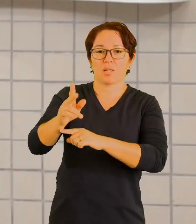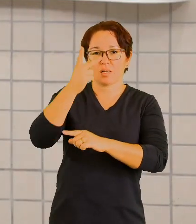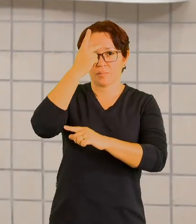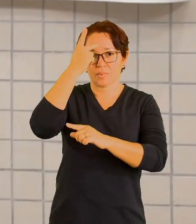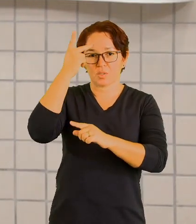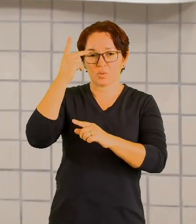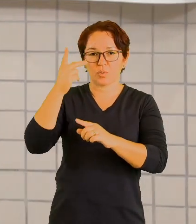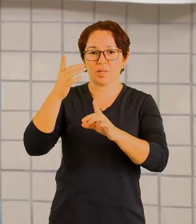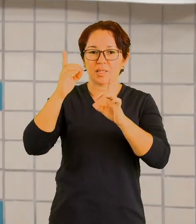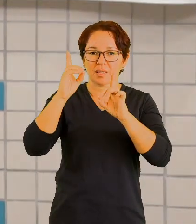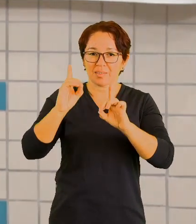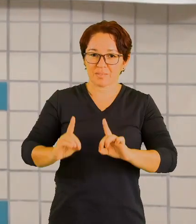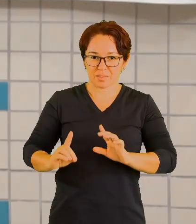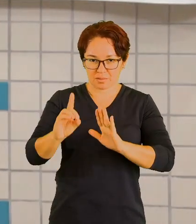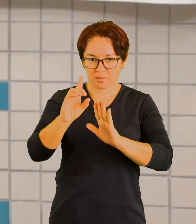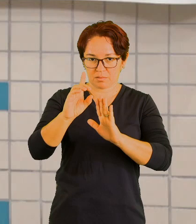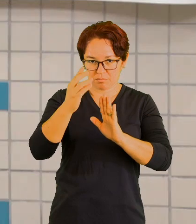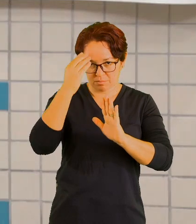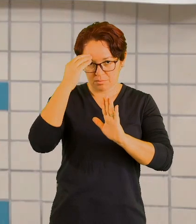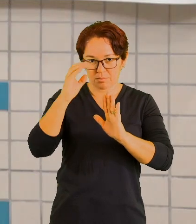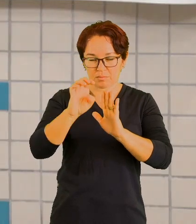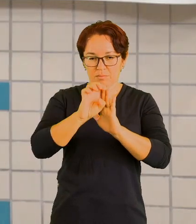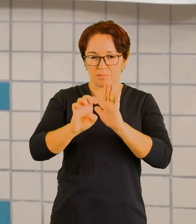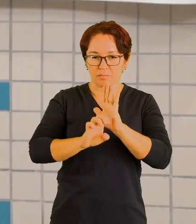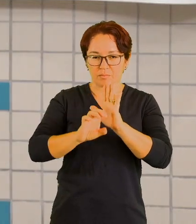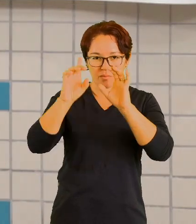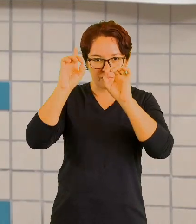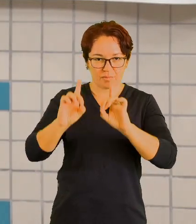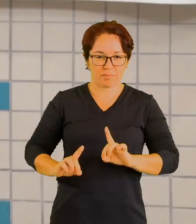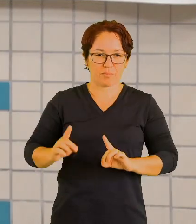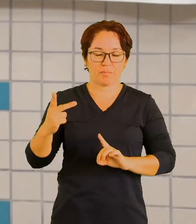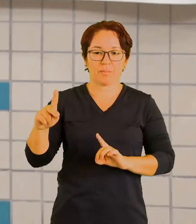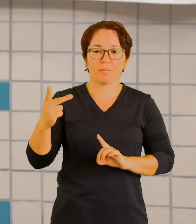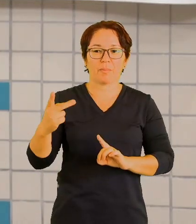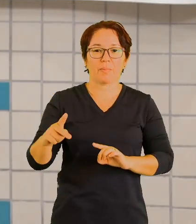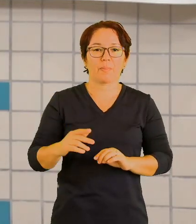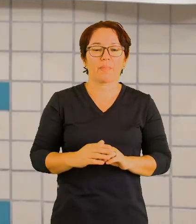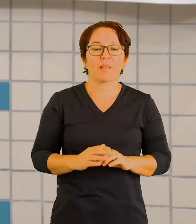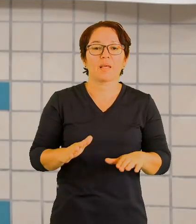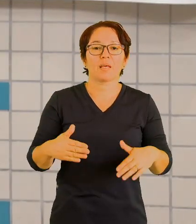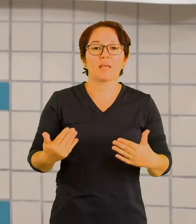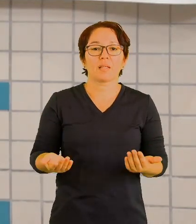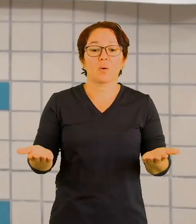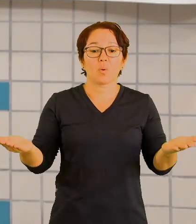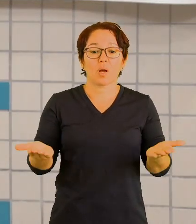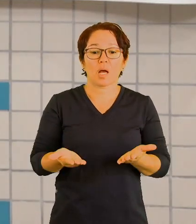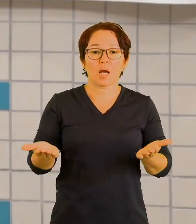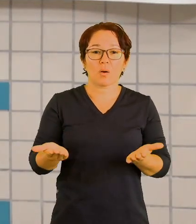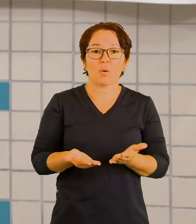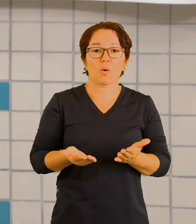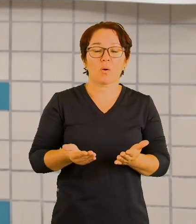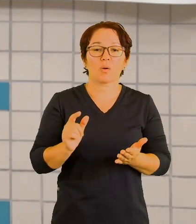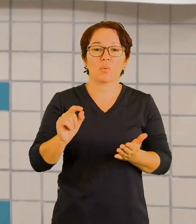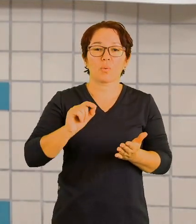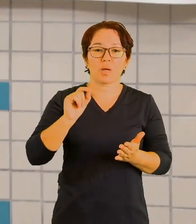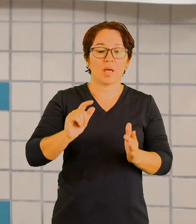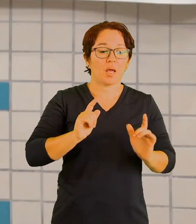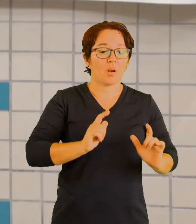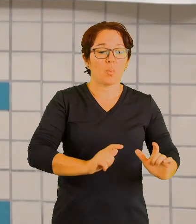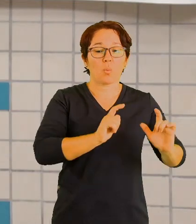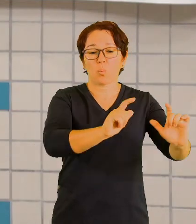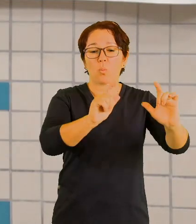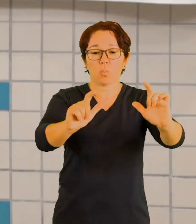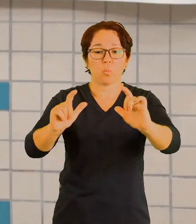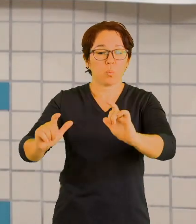do Estatuto da Pessoa com Deficiência que todos os lugares agora começam a se adequar